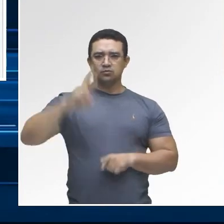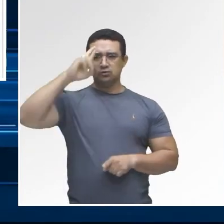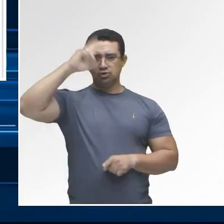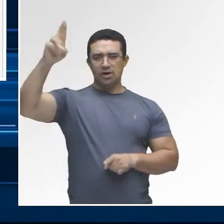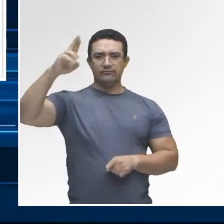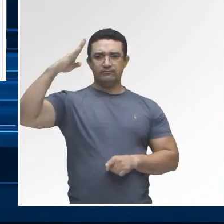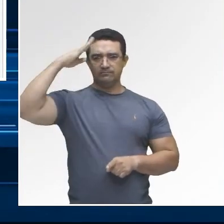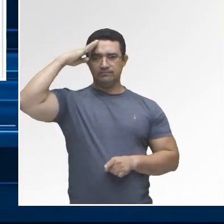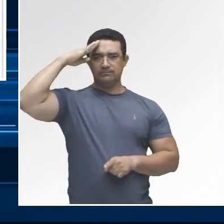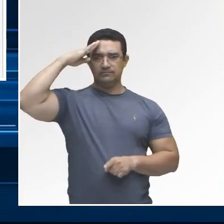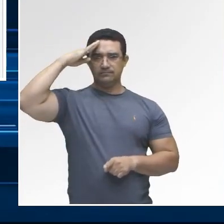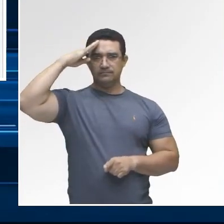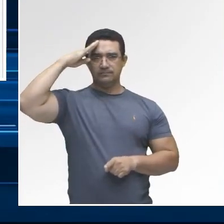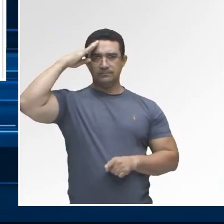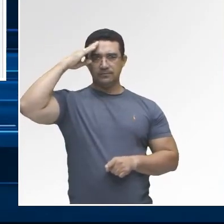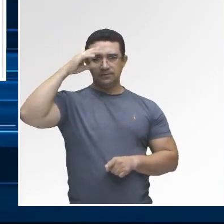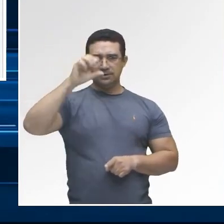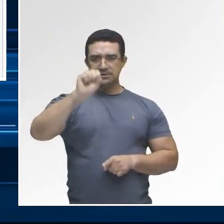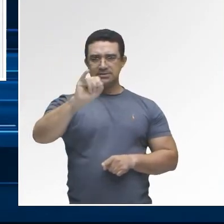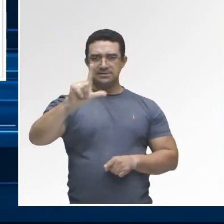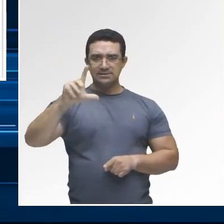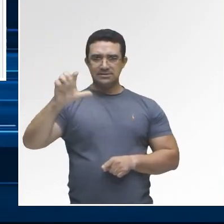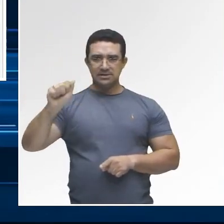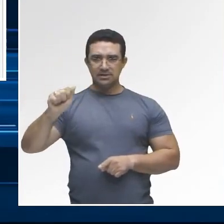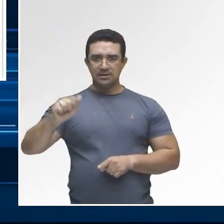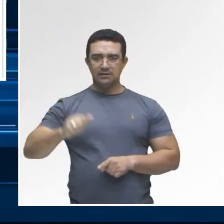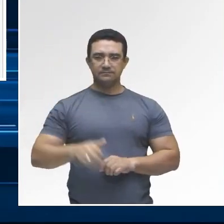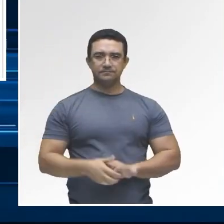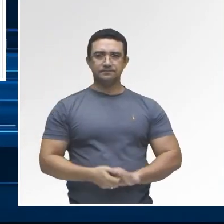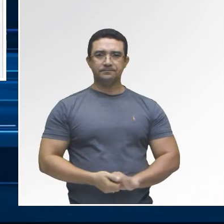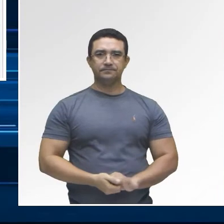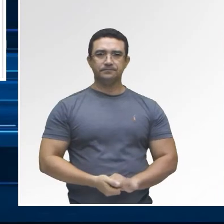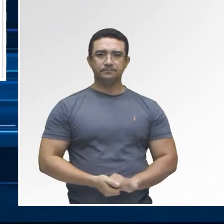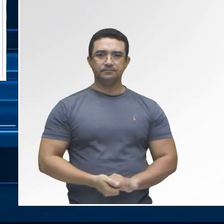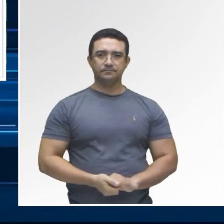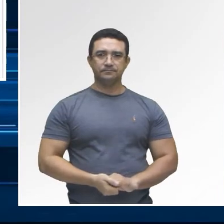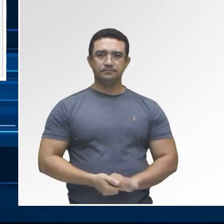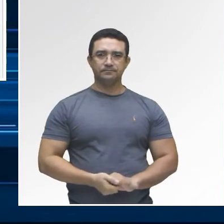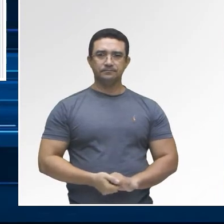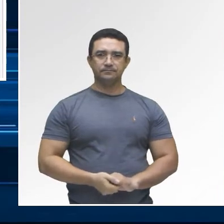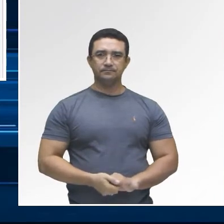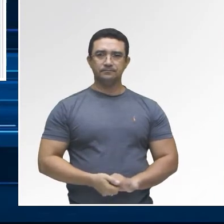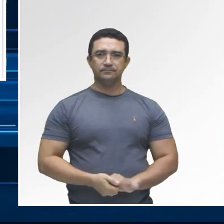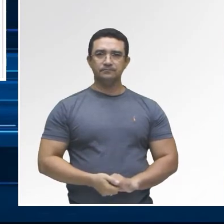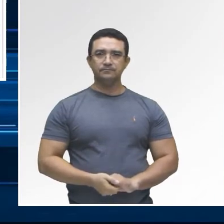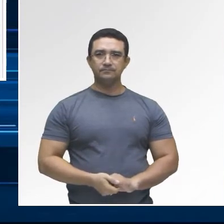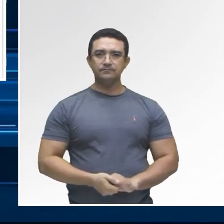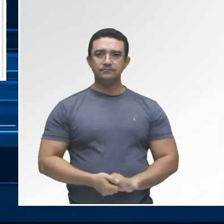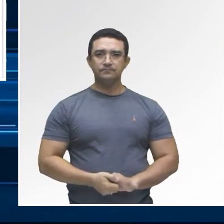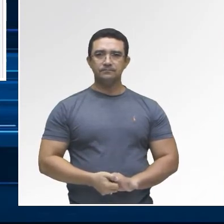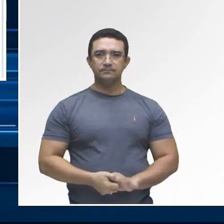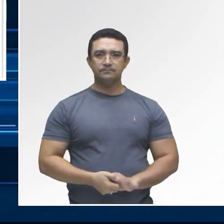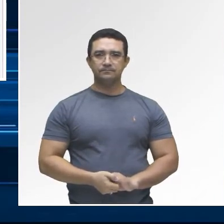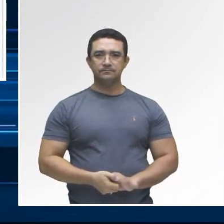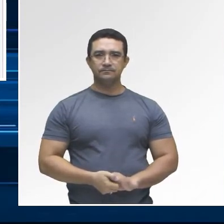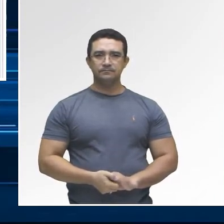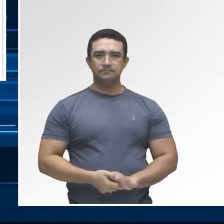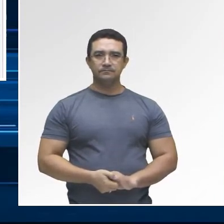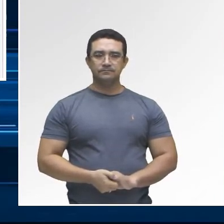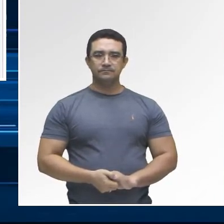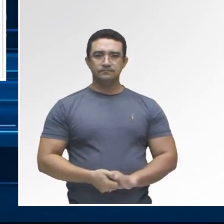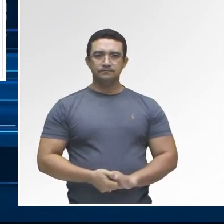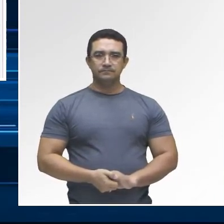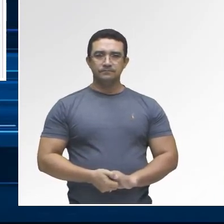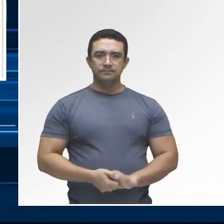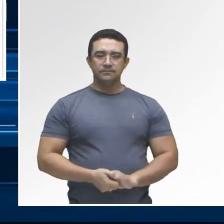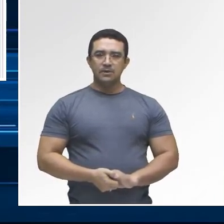ser, ele é um seguidor de Mário, que depois vai acabar se tornando um opositor político, tá? Ele já